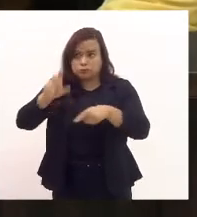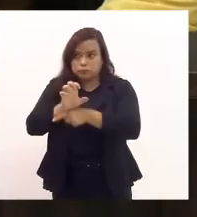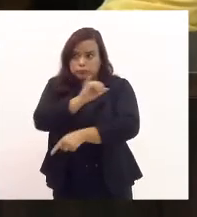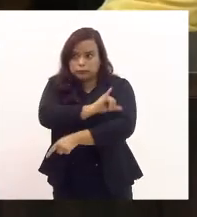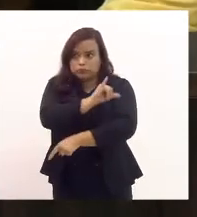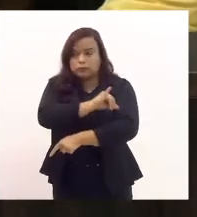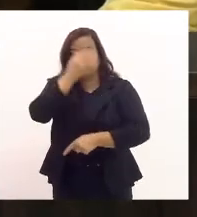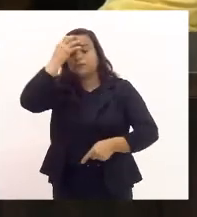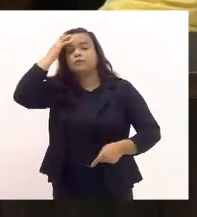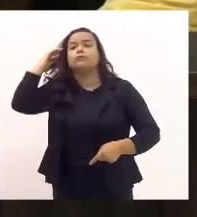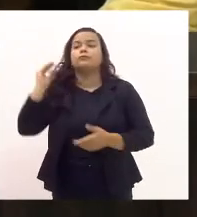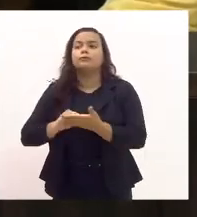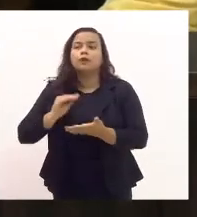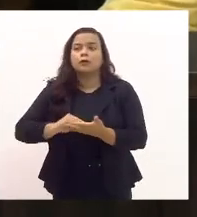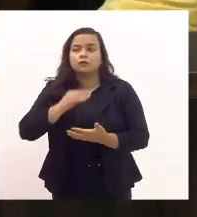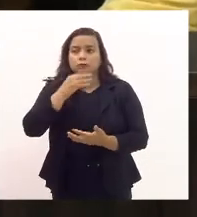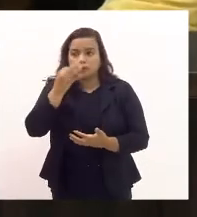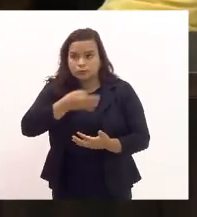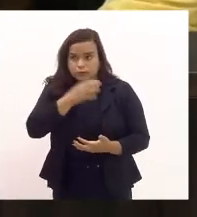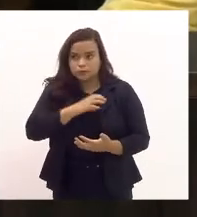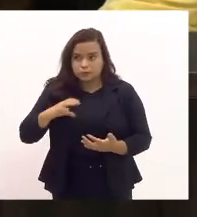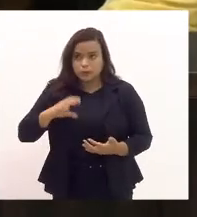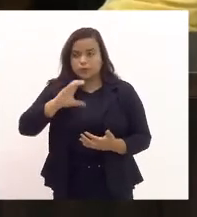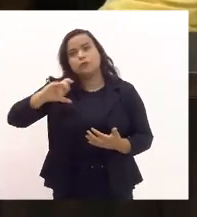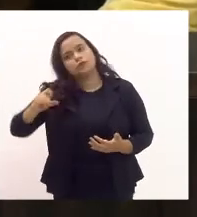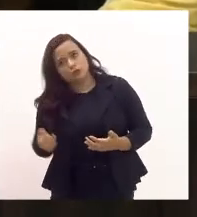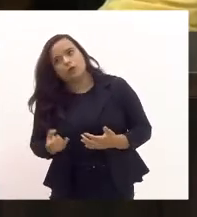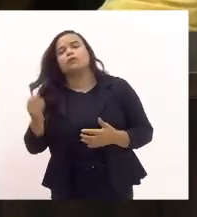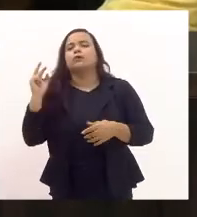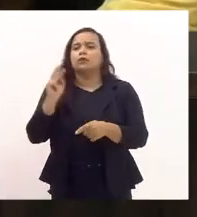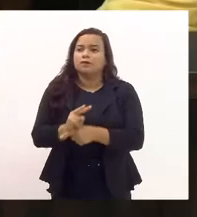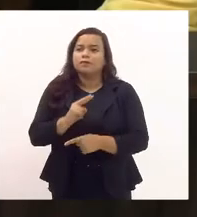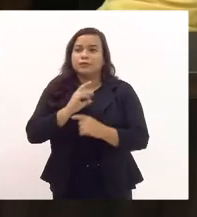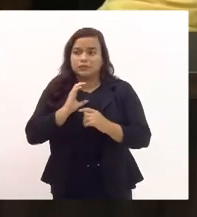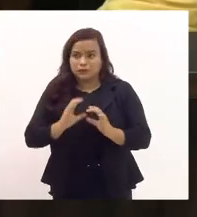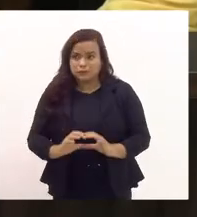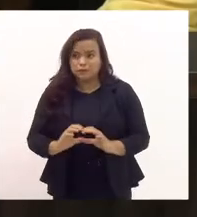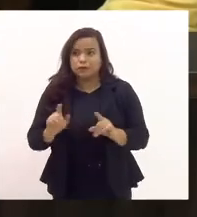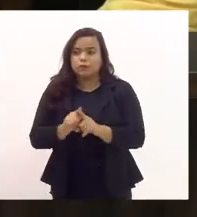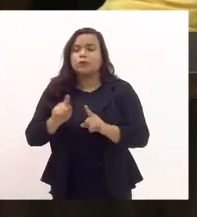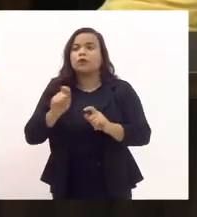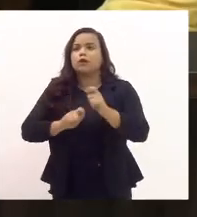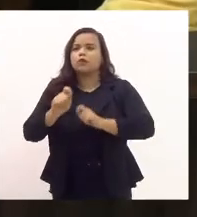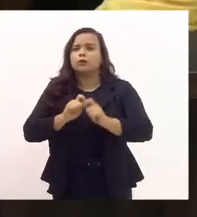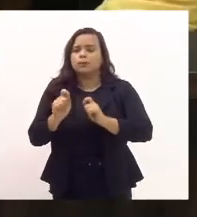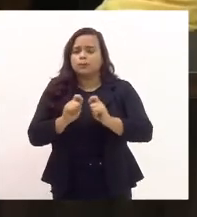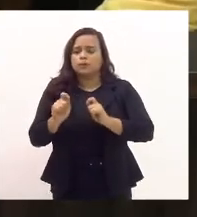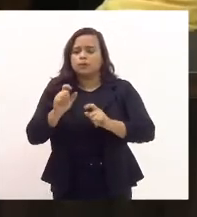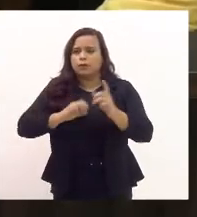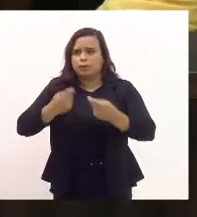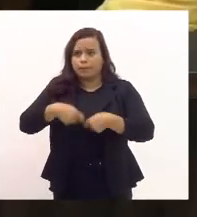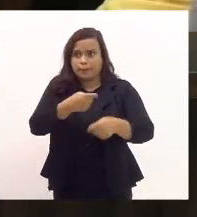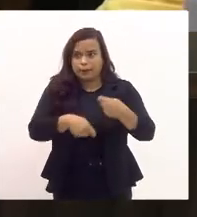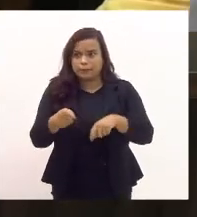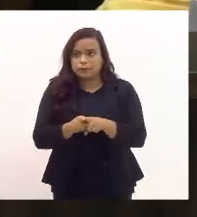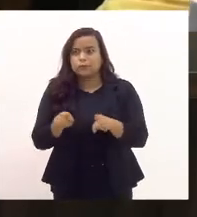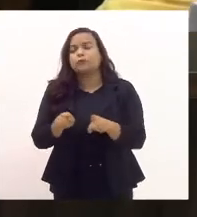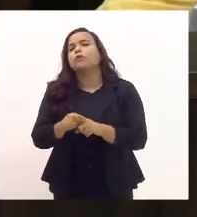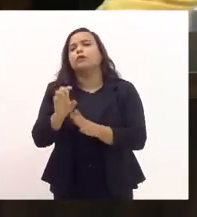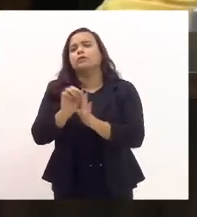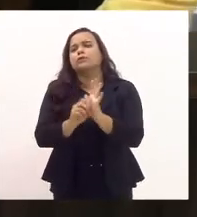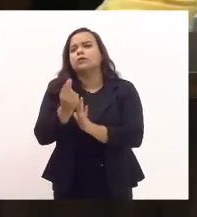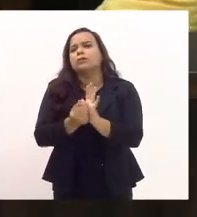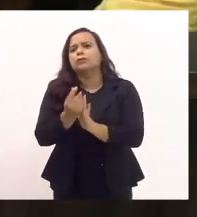comissões de condição Justiça Defesa Civil de economia de Comércio e de orçamento para emitir parecer pela comissão de quais são os